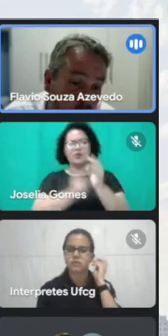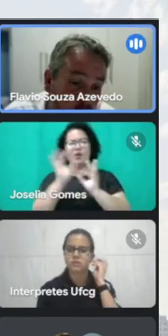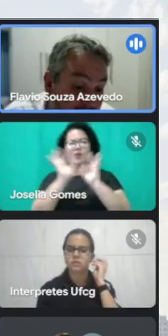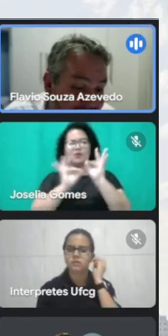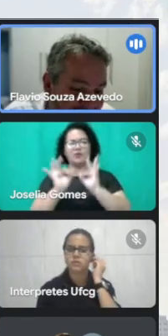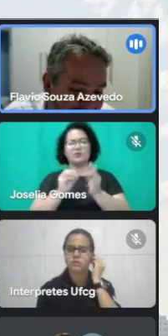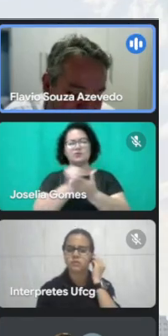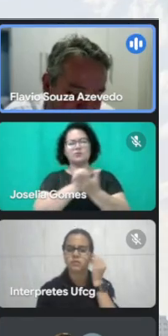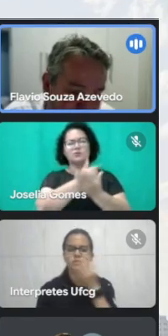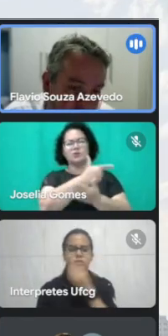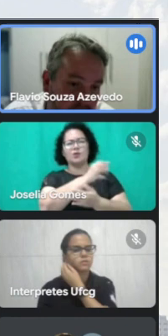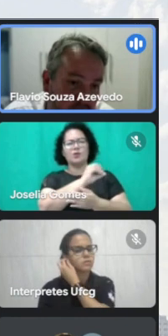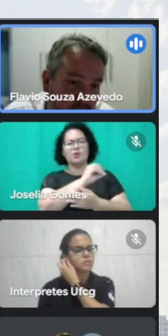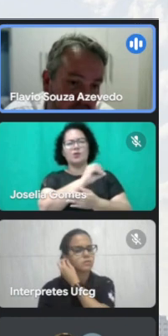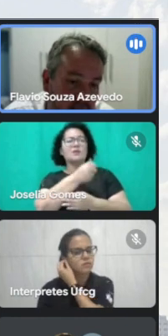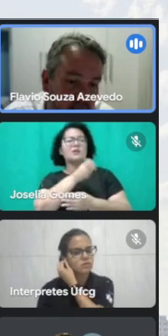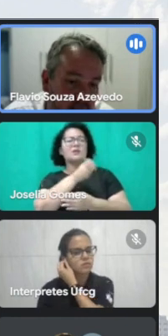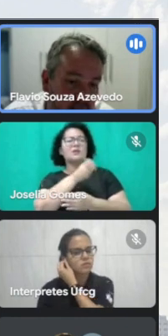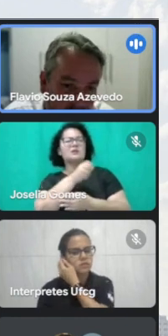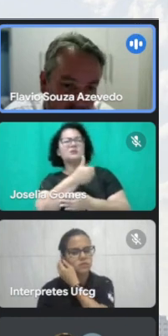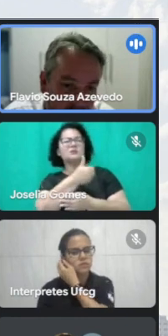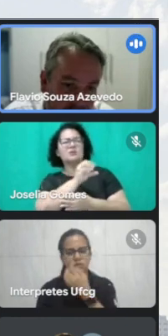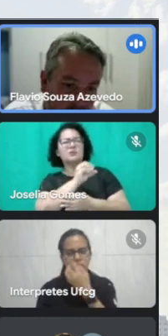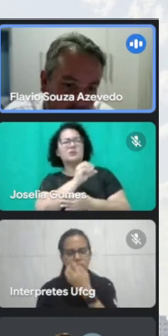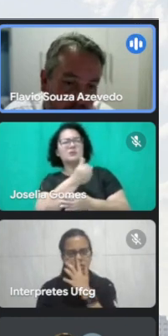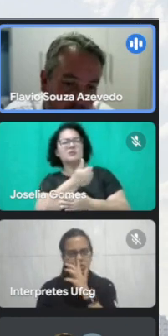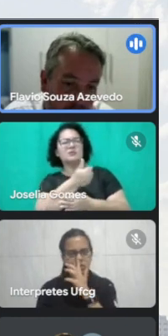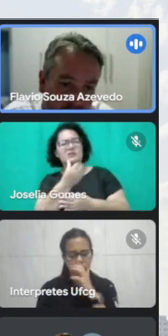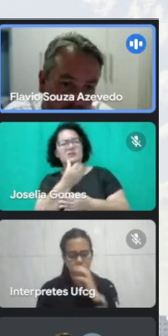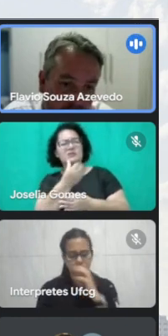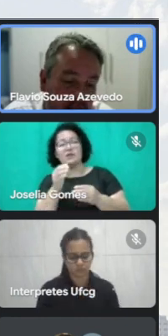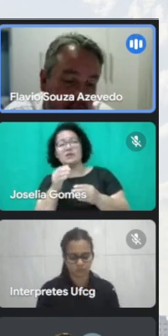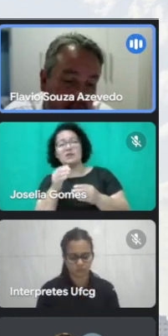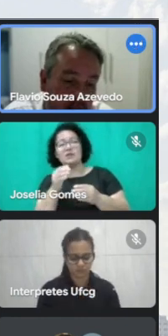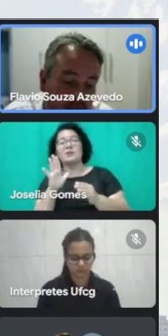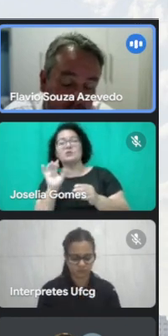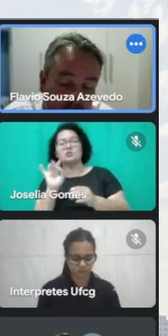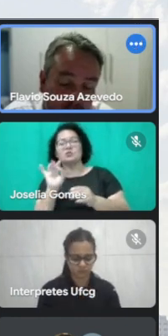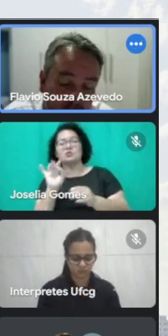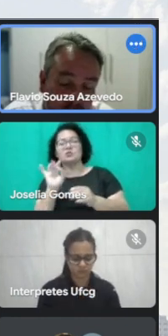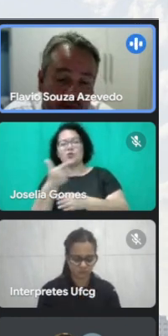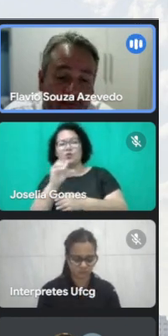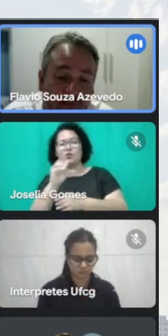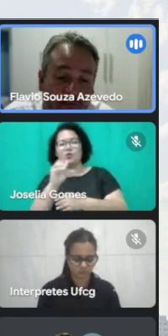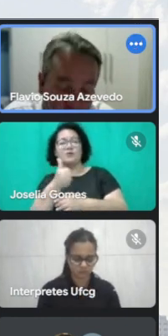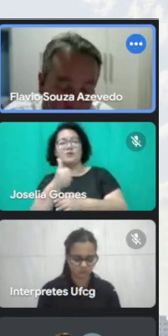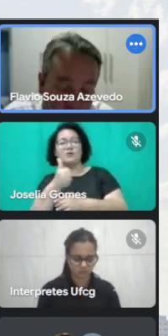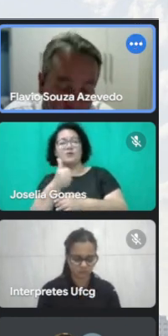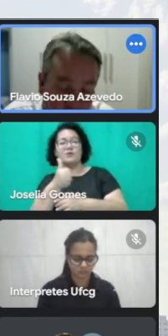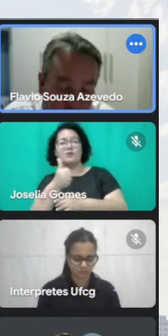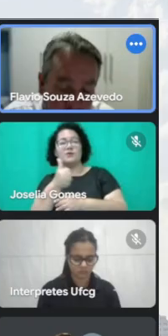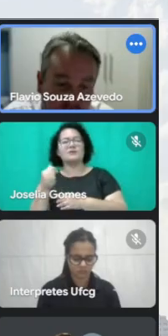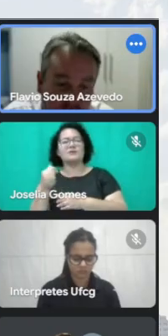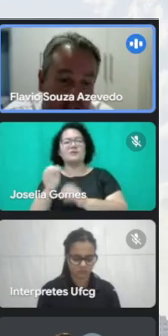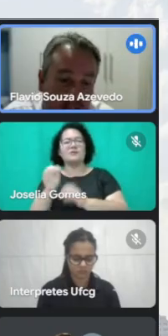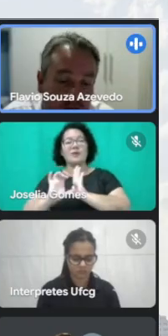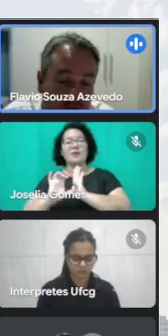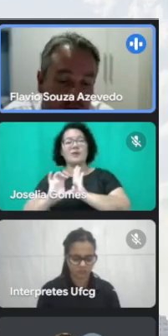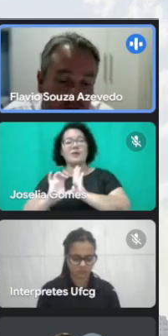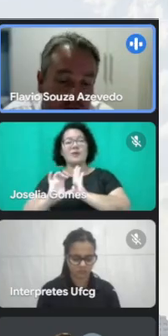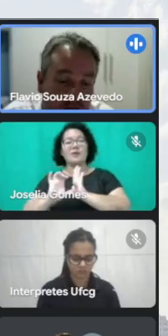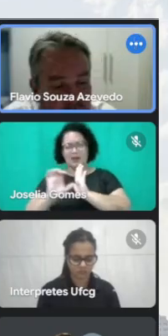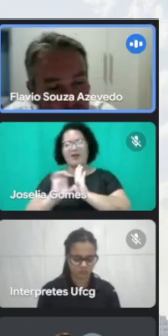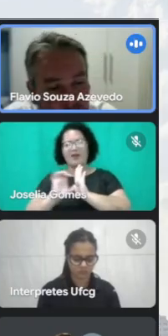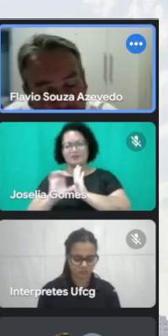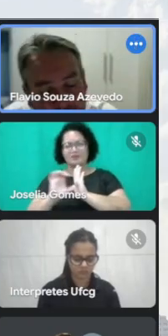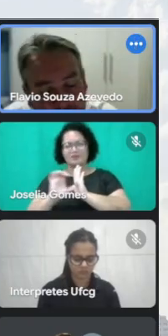em 2017 foi lançado uma espécie de chamado, o edital, né, desse programa Sítio Nova. Eles